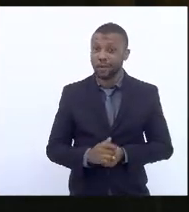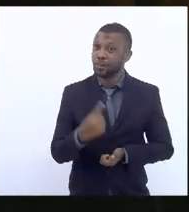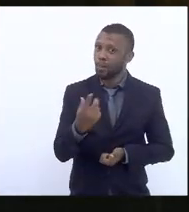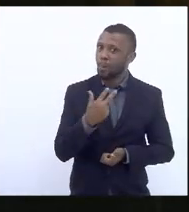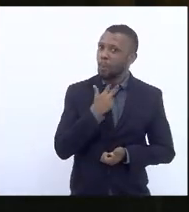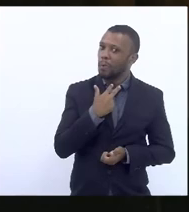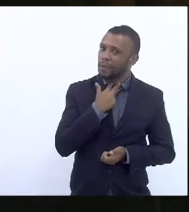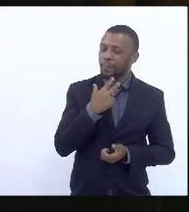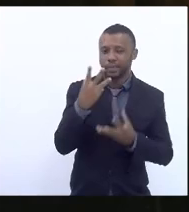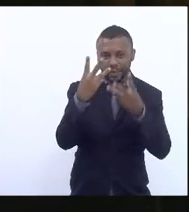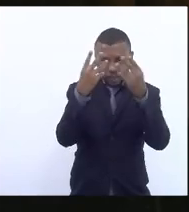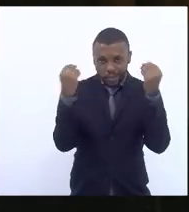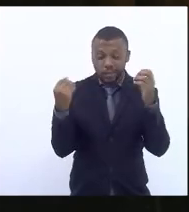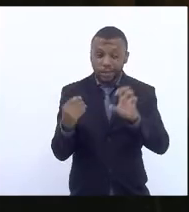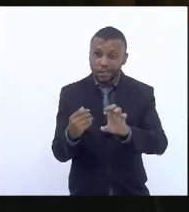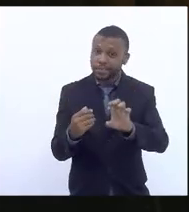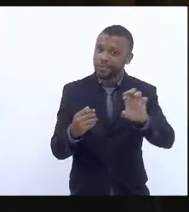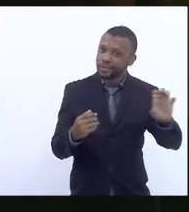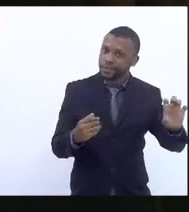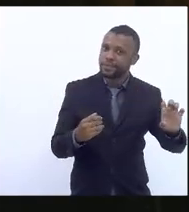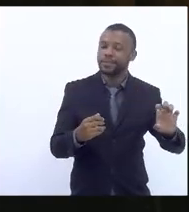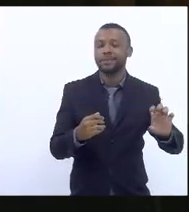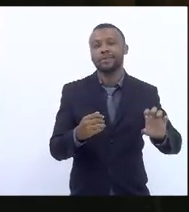esquecer, é outro esquerdista,